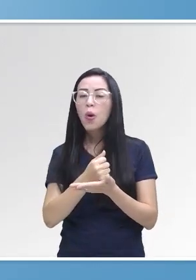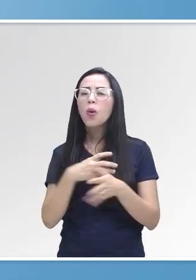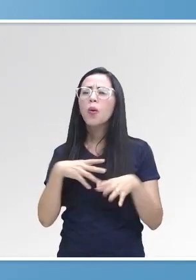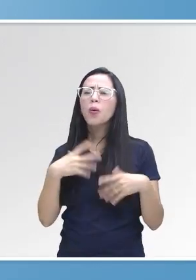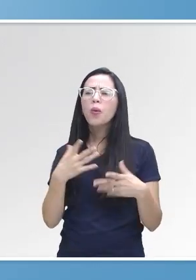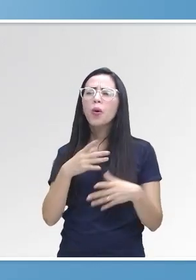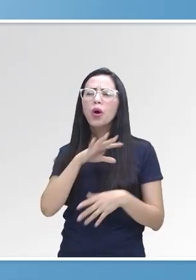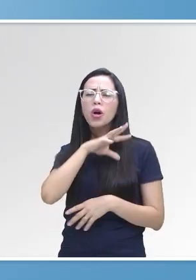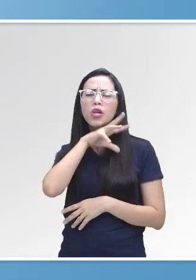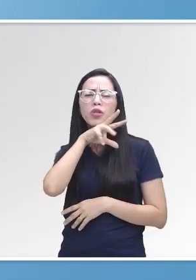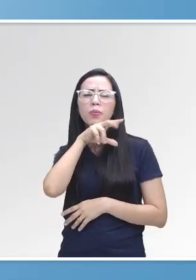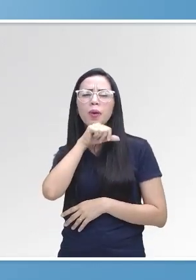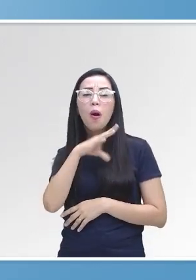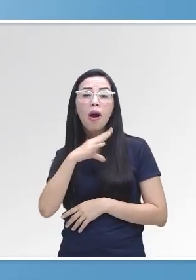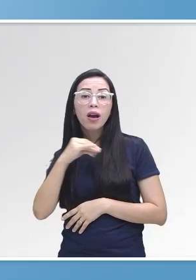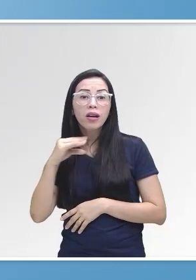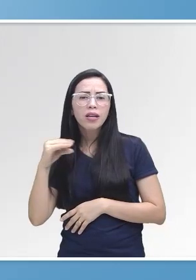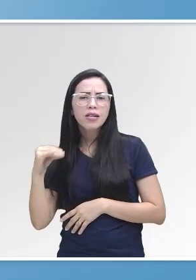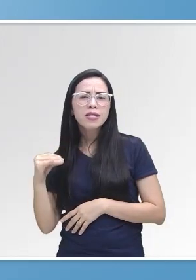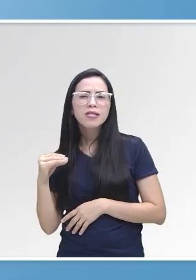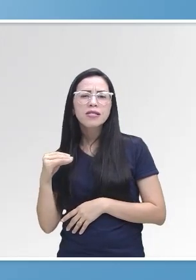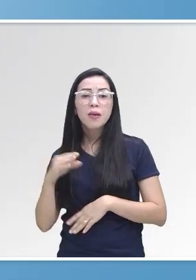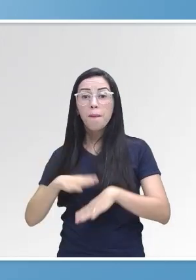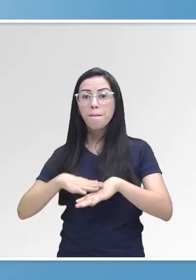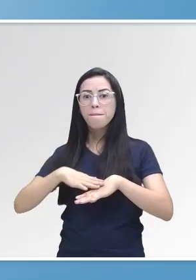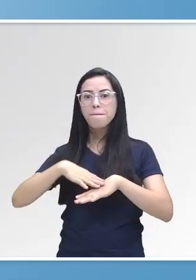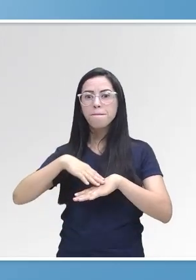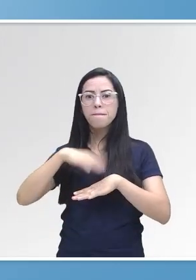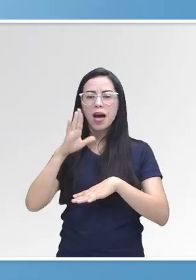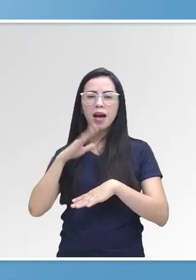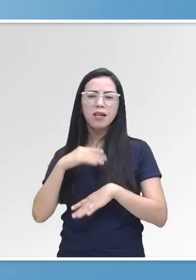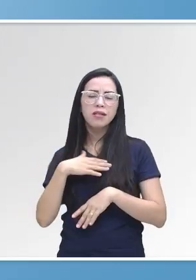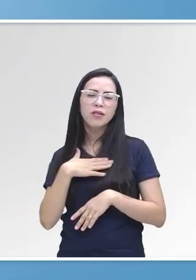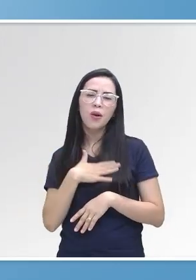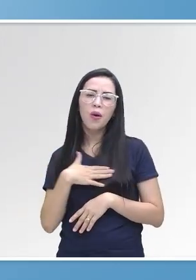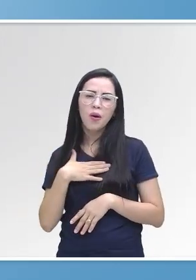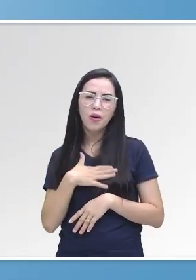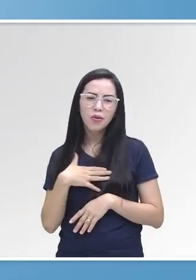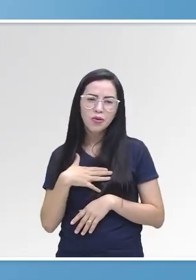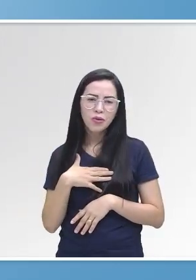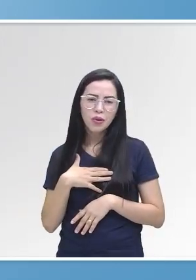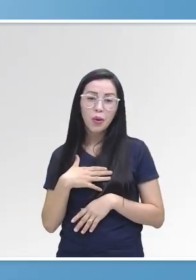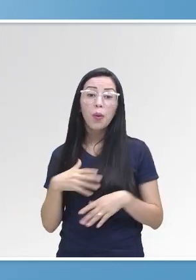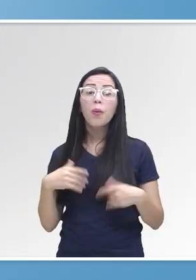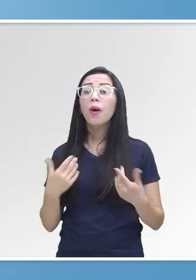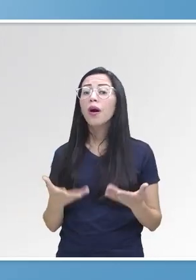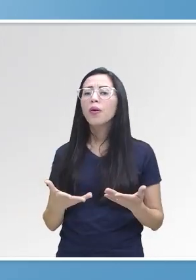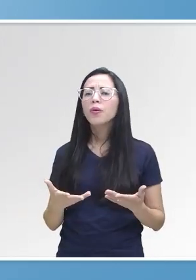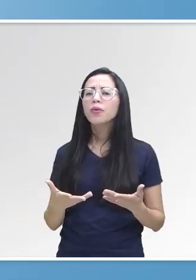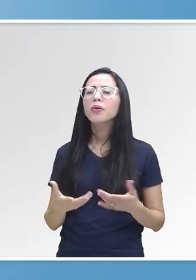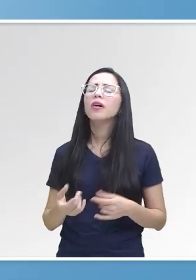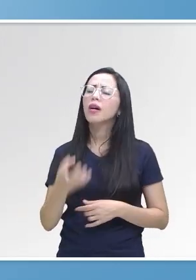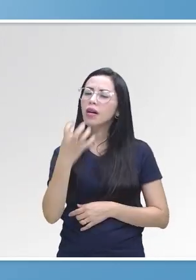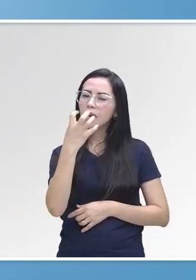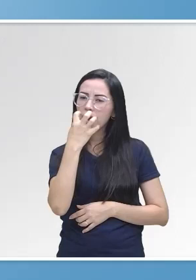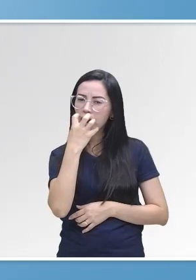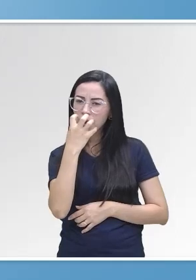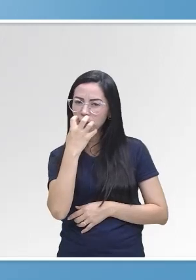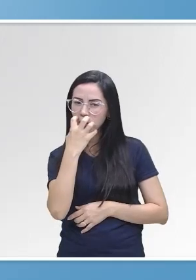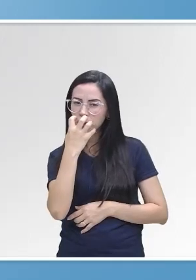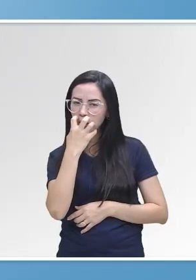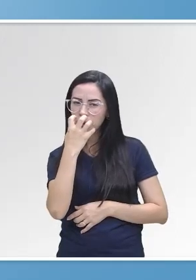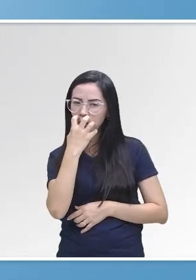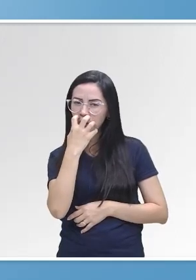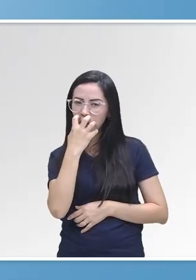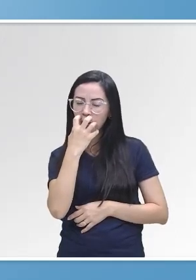preferido das crianças que tinha maior quantidade era o cachorro aqui ó